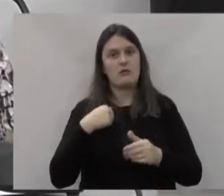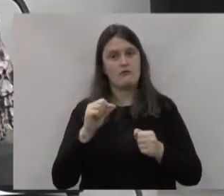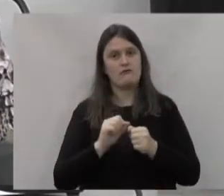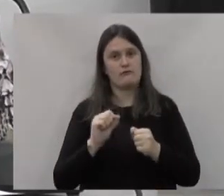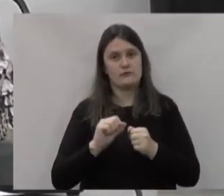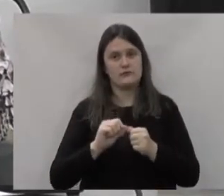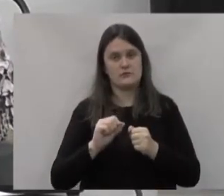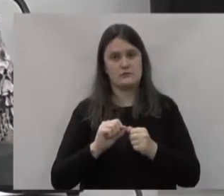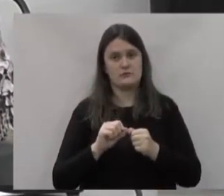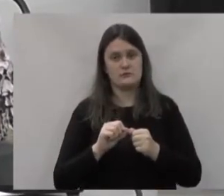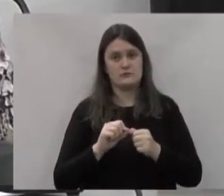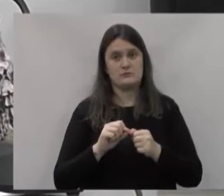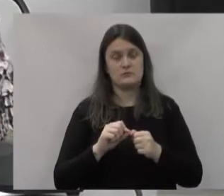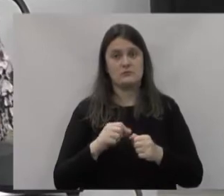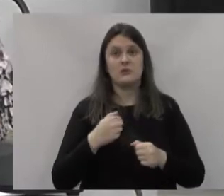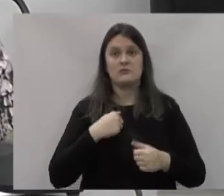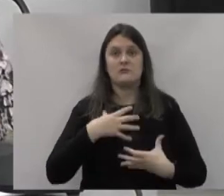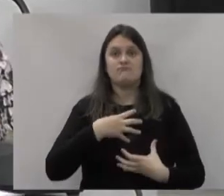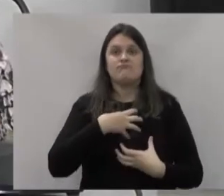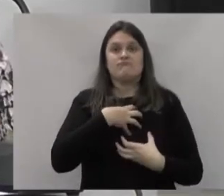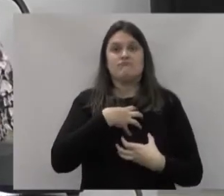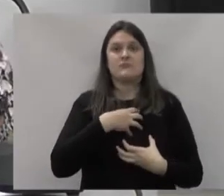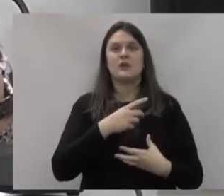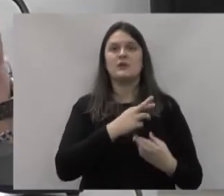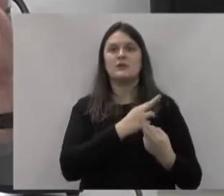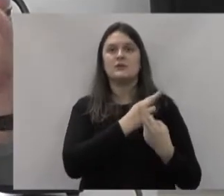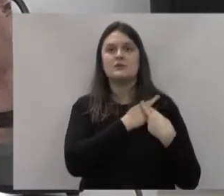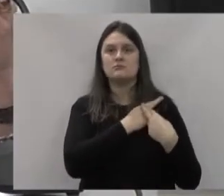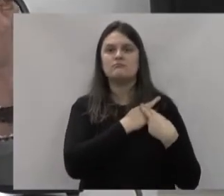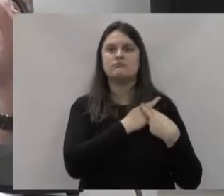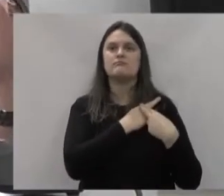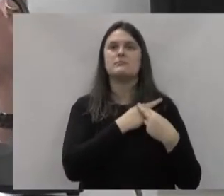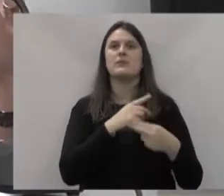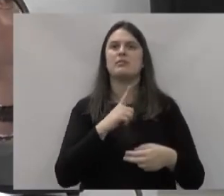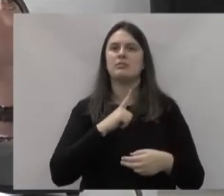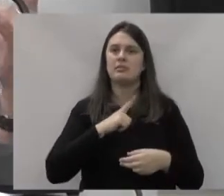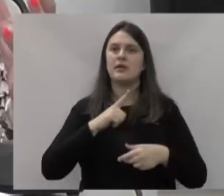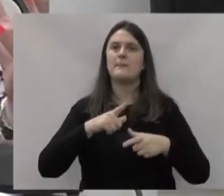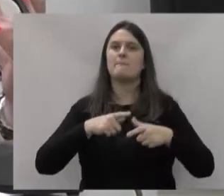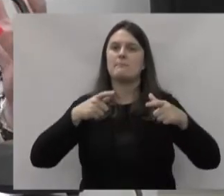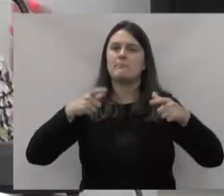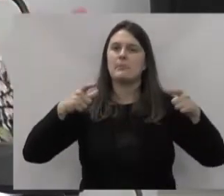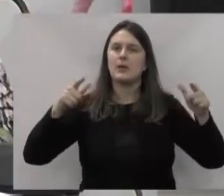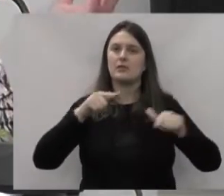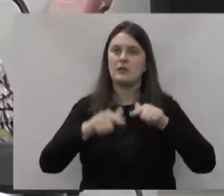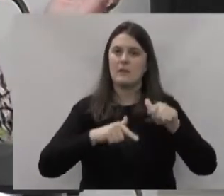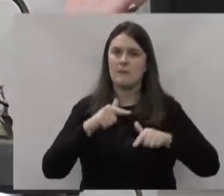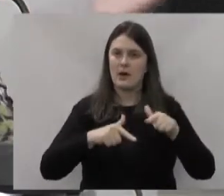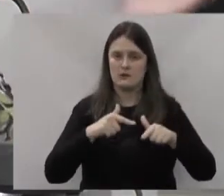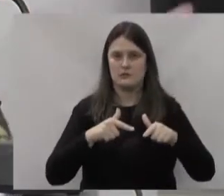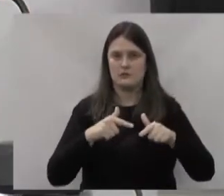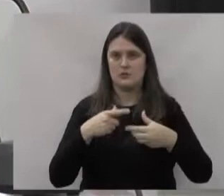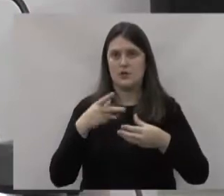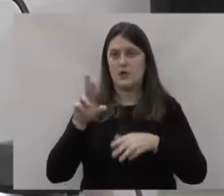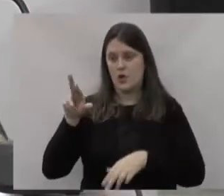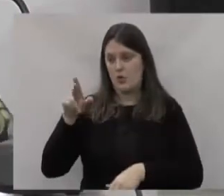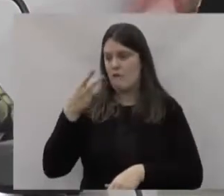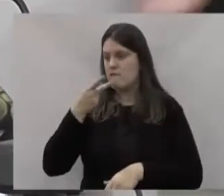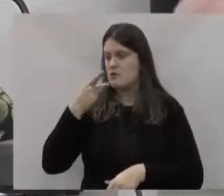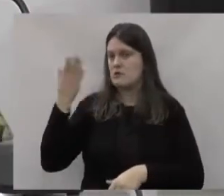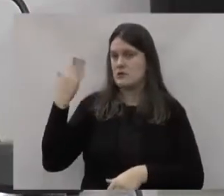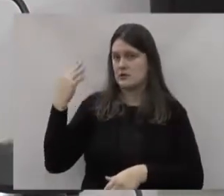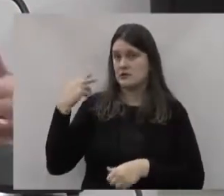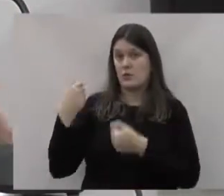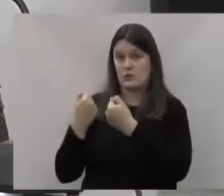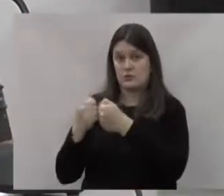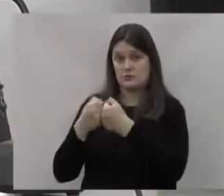autoria. Então, eu me sinto responsável que cada vez a gente tenha mais ações, como foi falado antes do